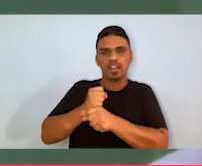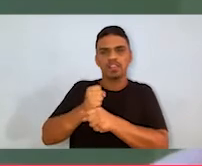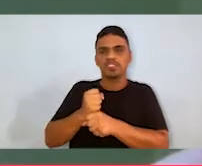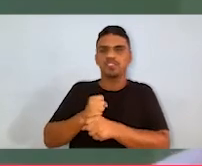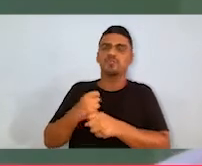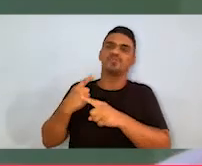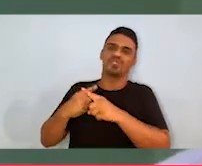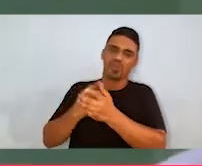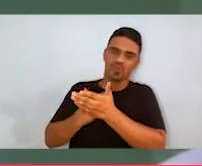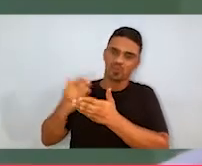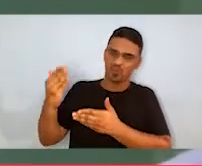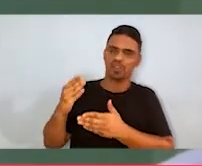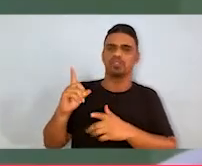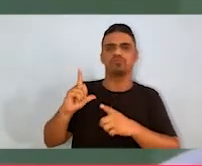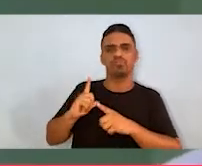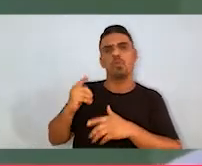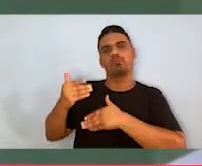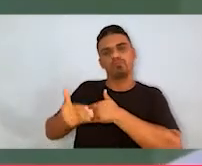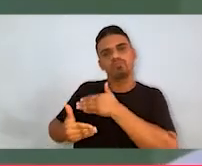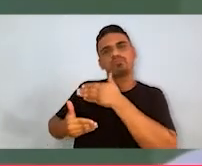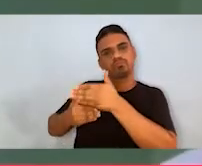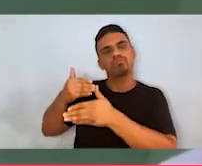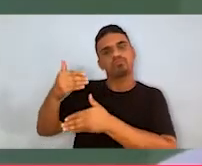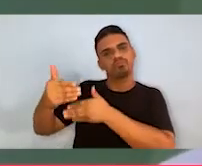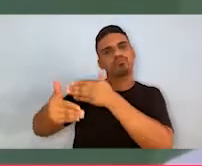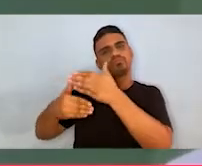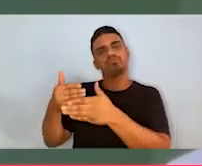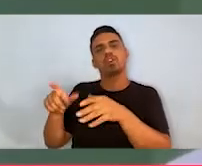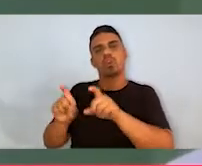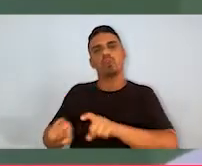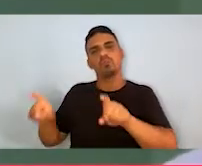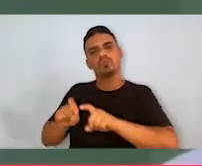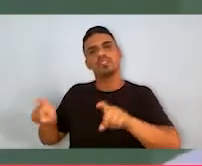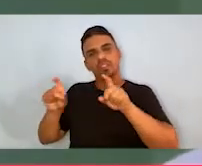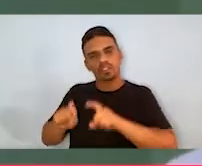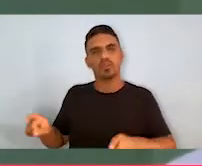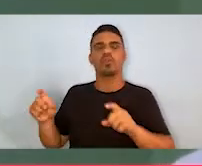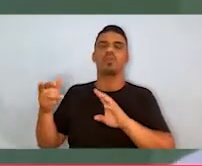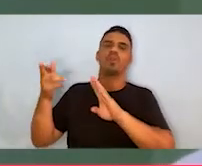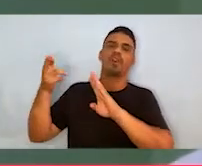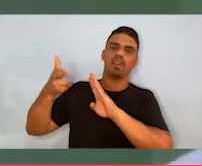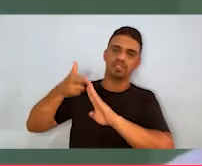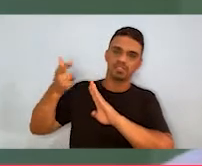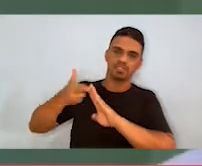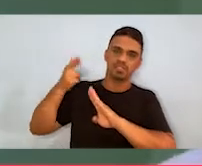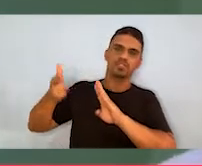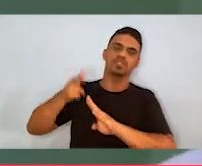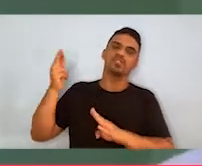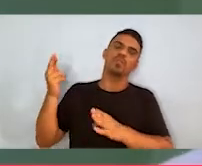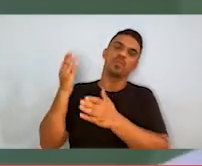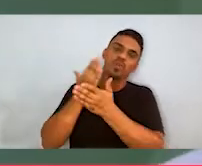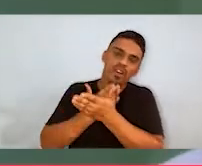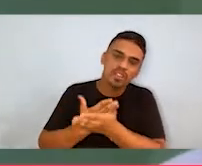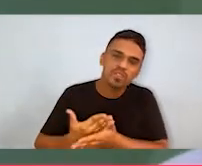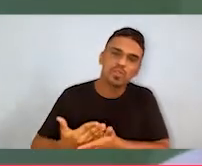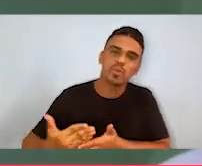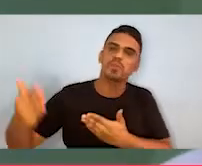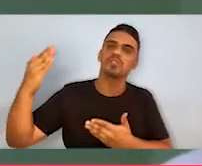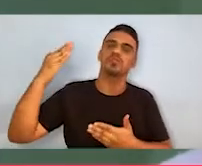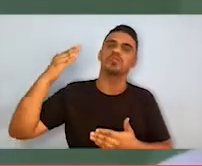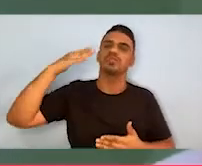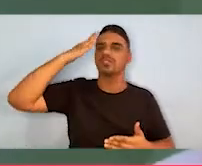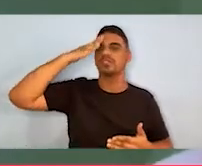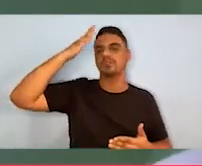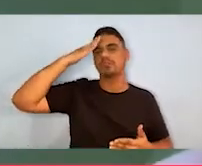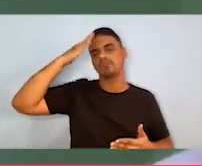né? Porque no começo a gente tinha uma evolução gradual de computador, de resolução. Então, no começo, como eu falei, tudo era